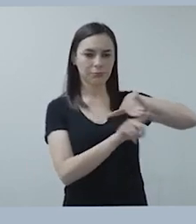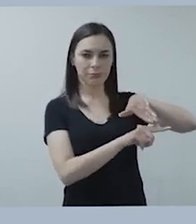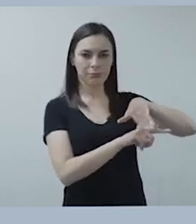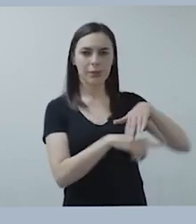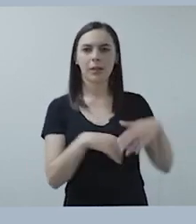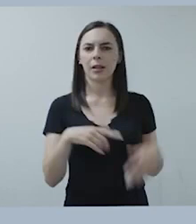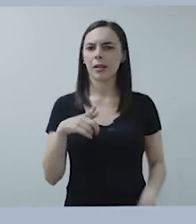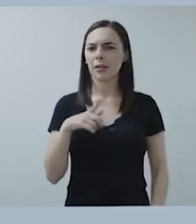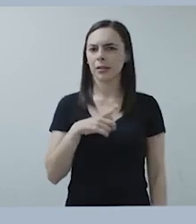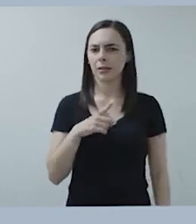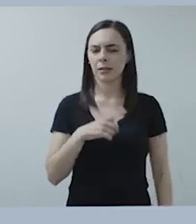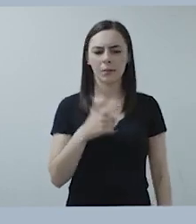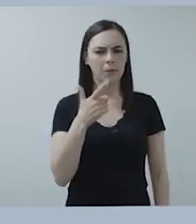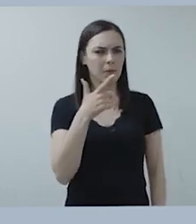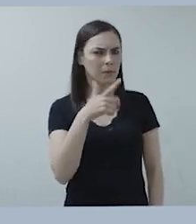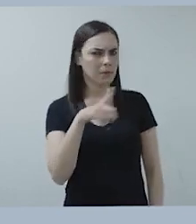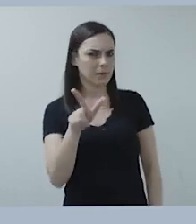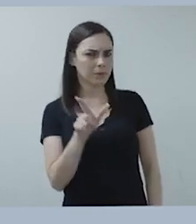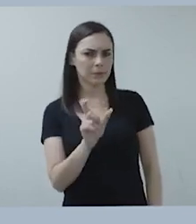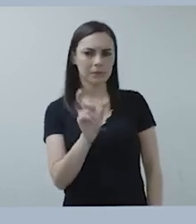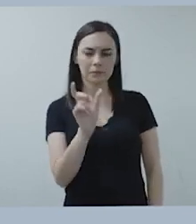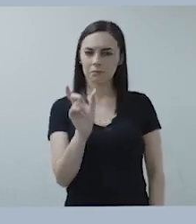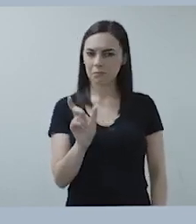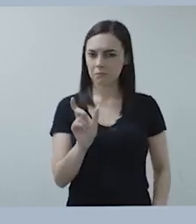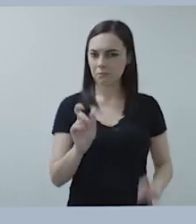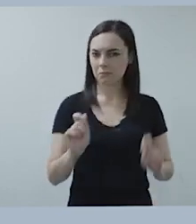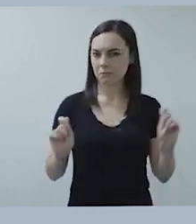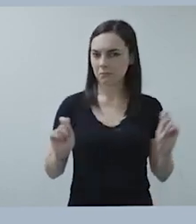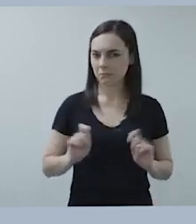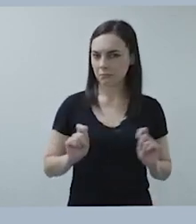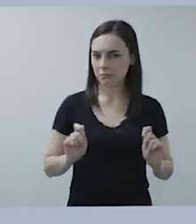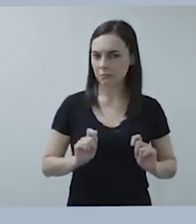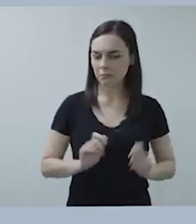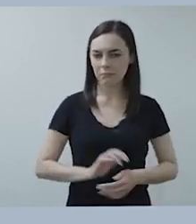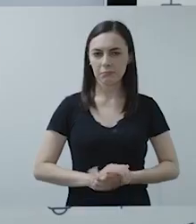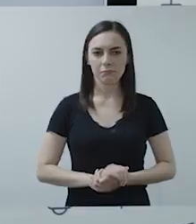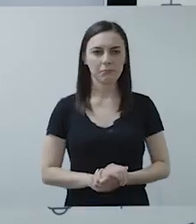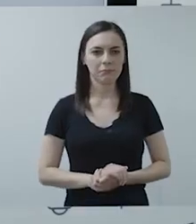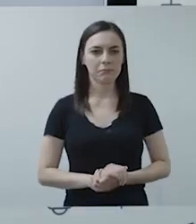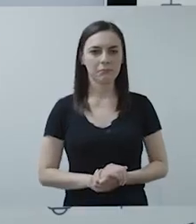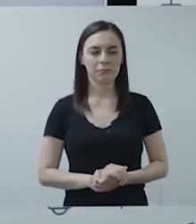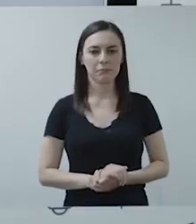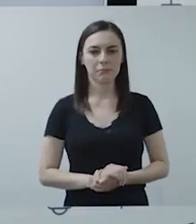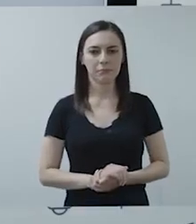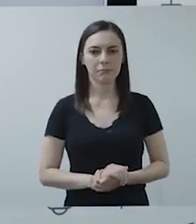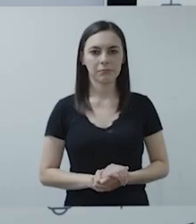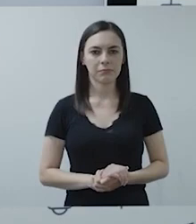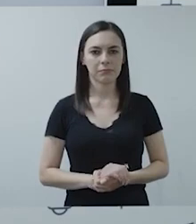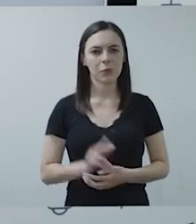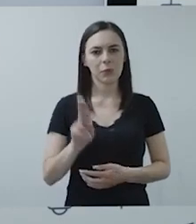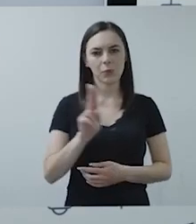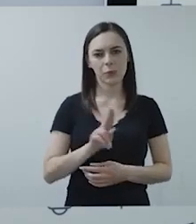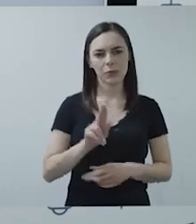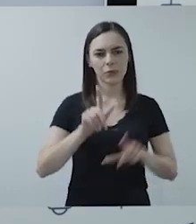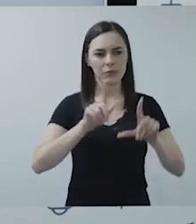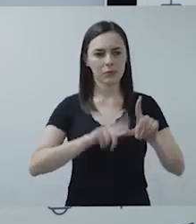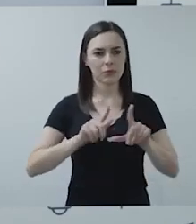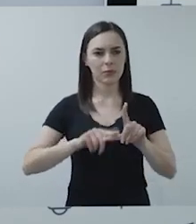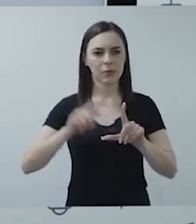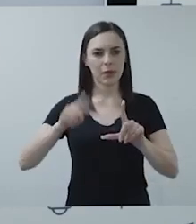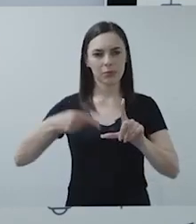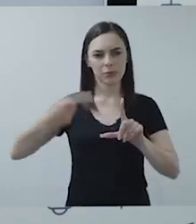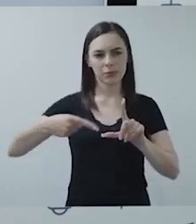eu consigo formar outras palavras com as últimas letras,